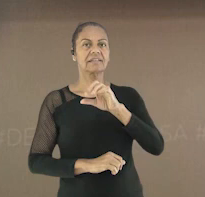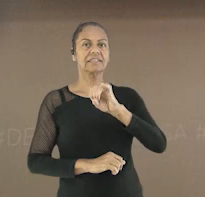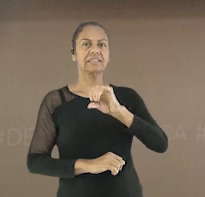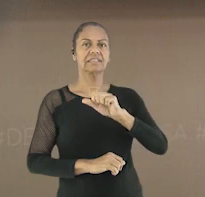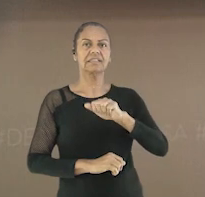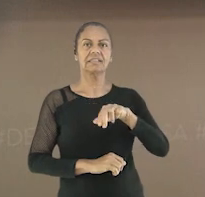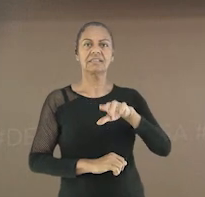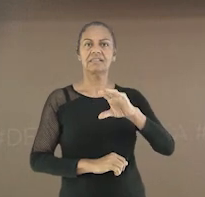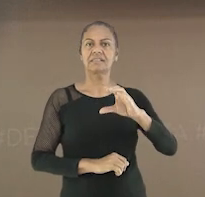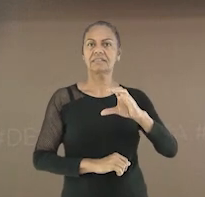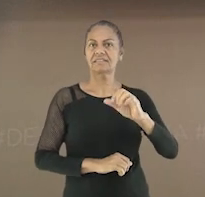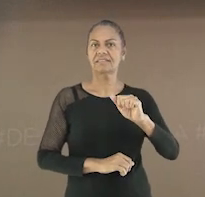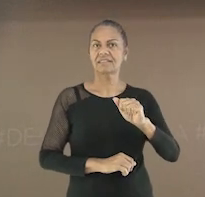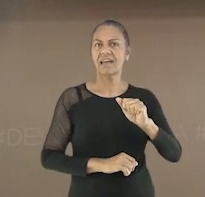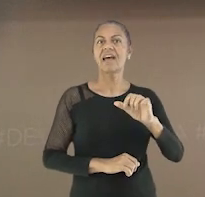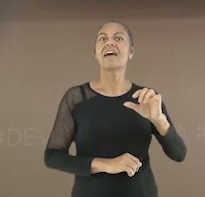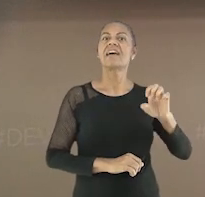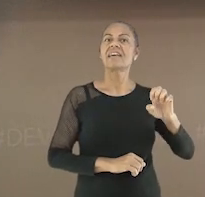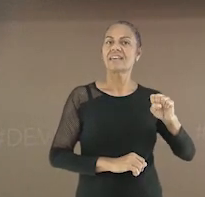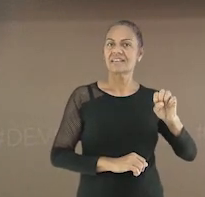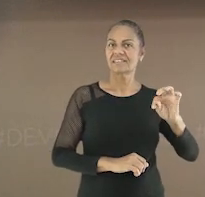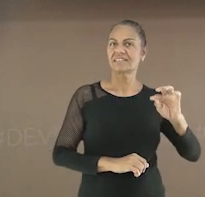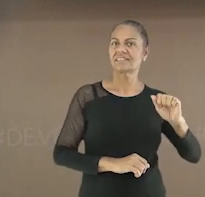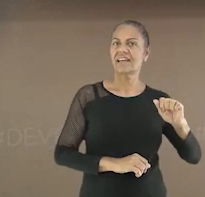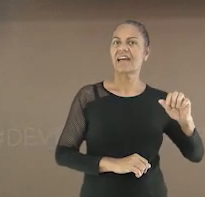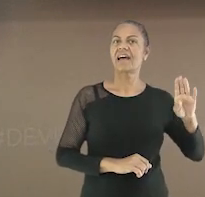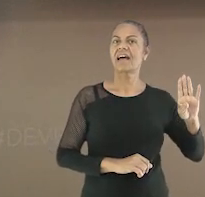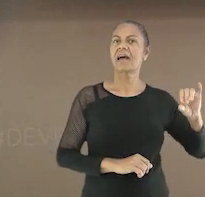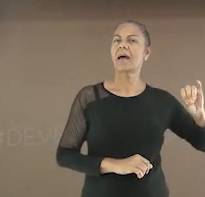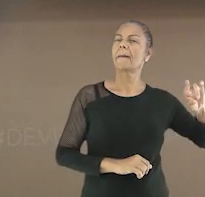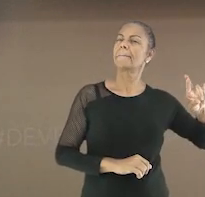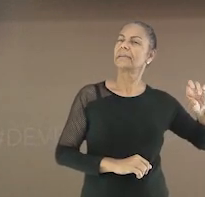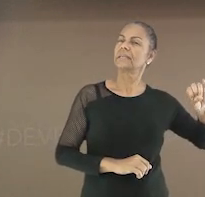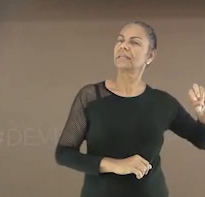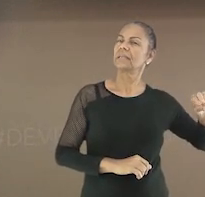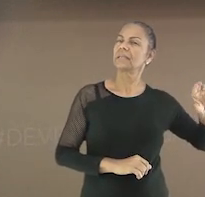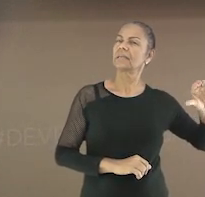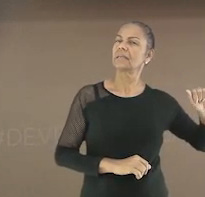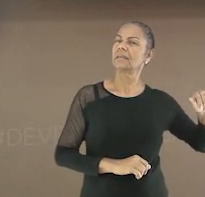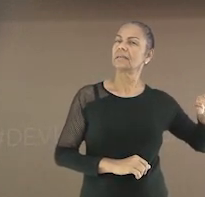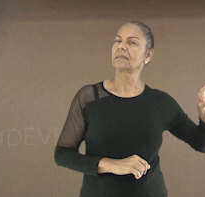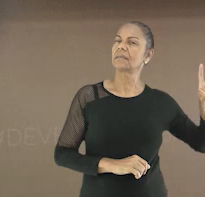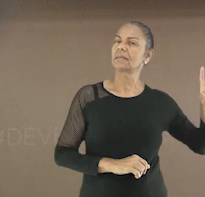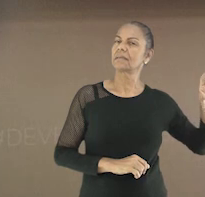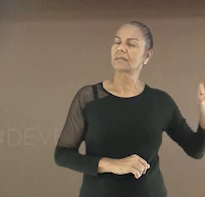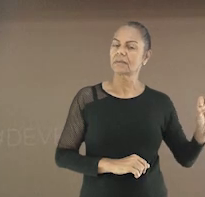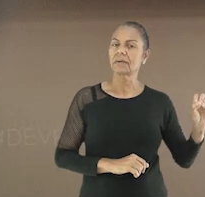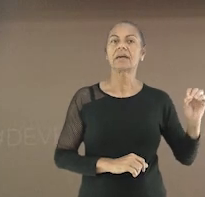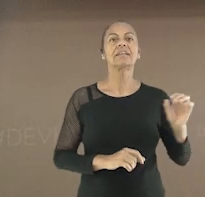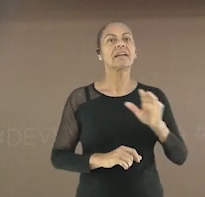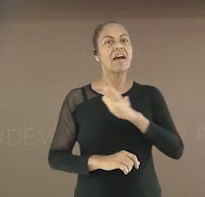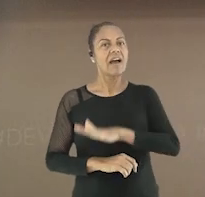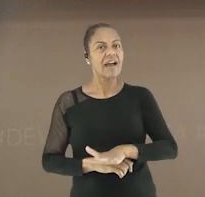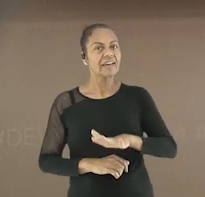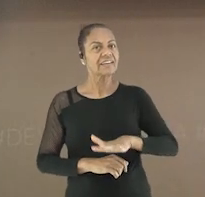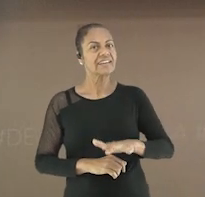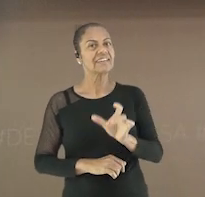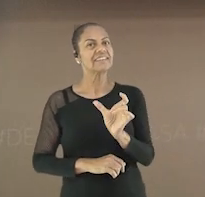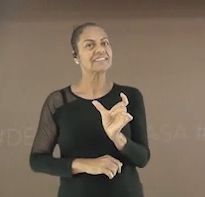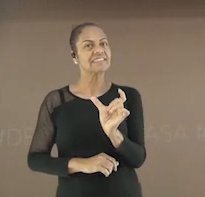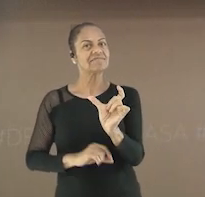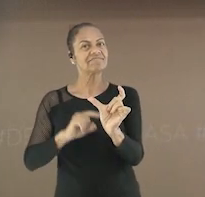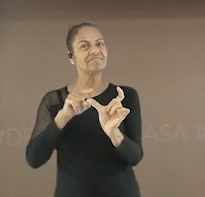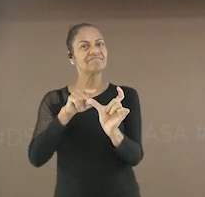o substantivo. Veja agora o terceiro caso. O país é bonito. Eu aposto que você já sabe qual